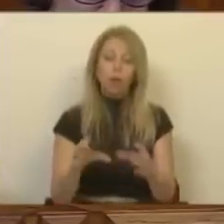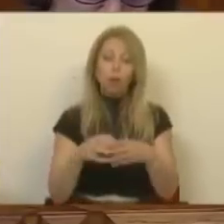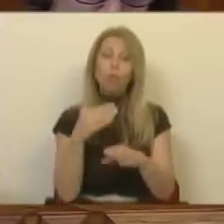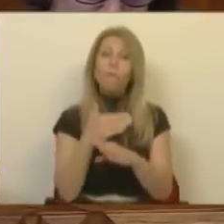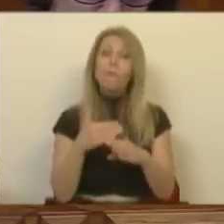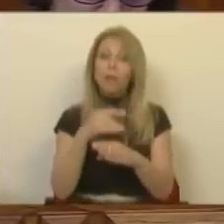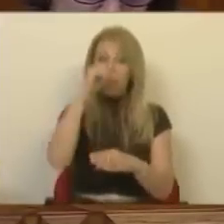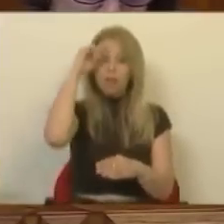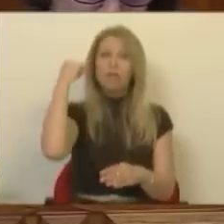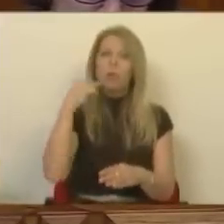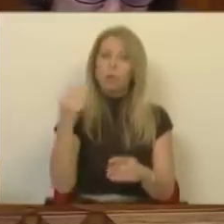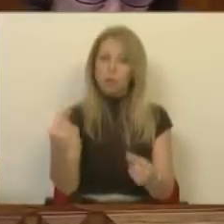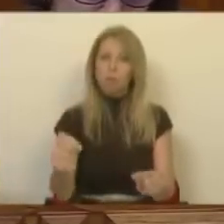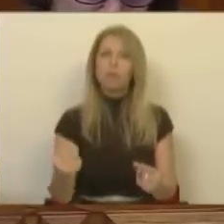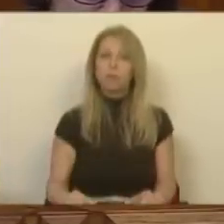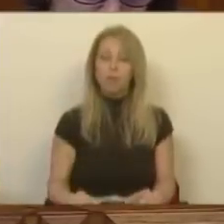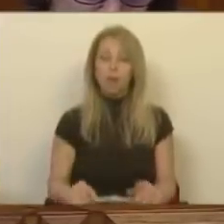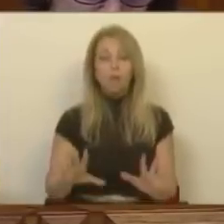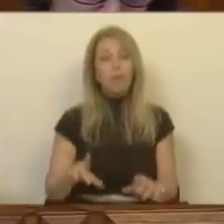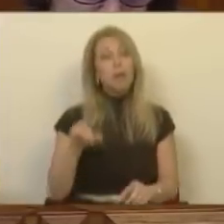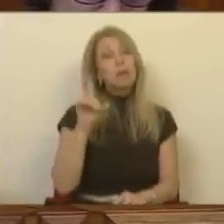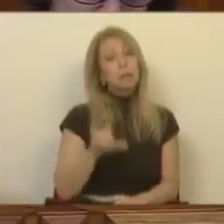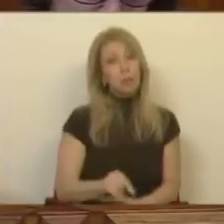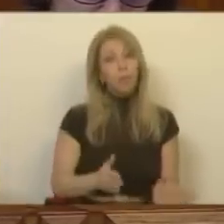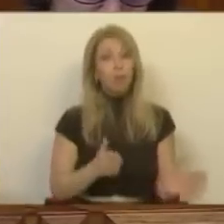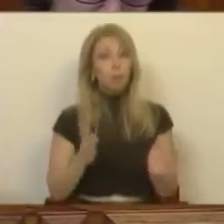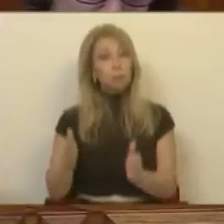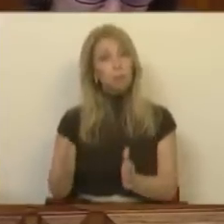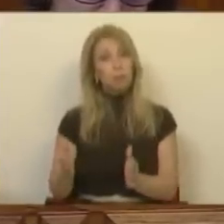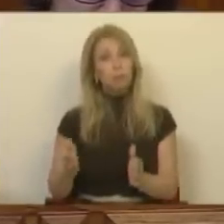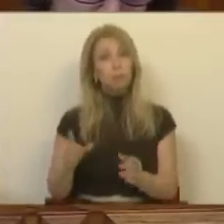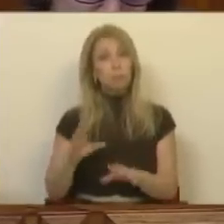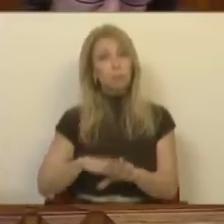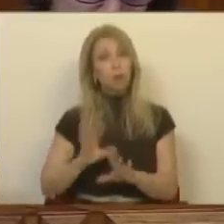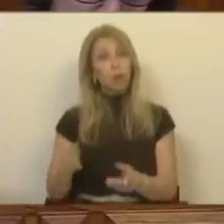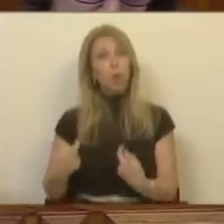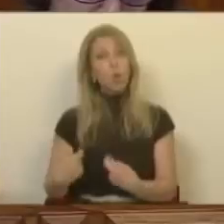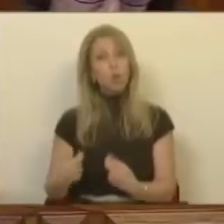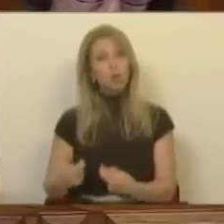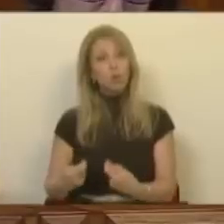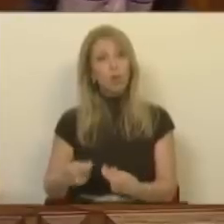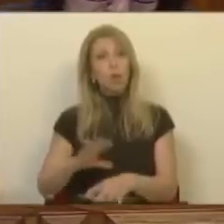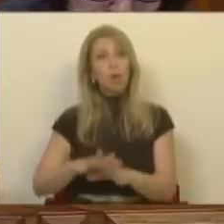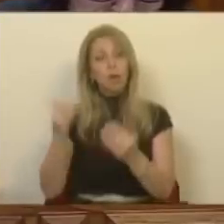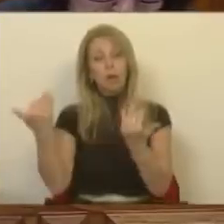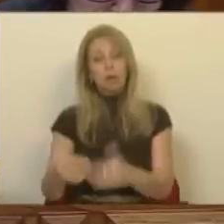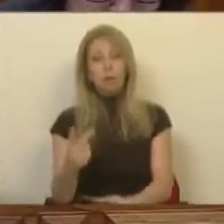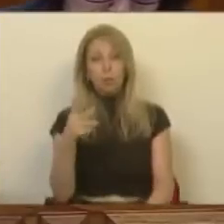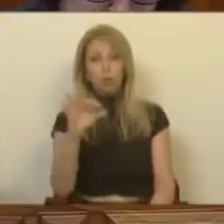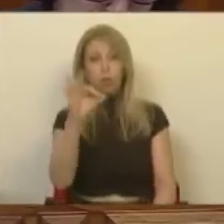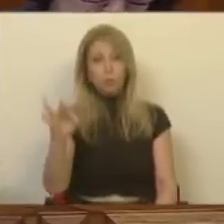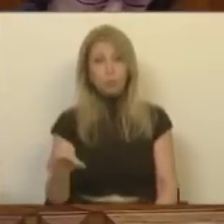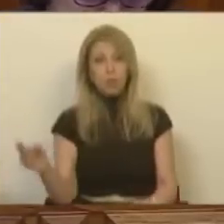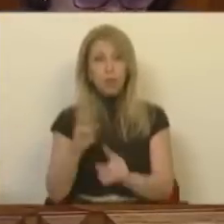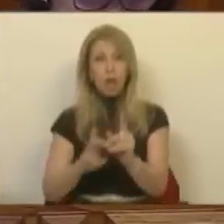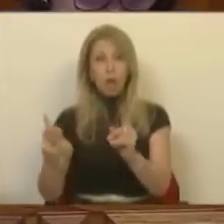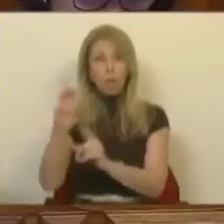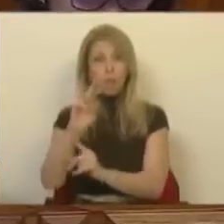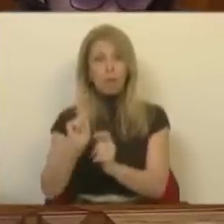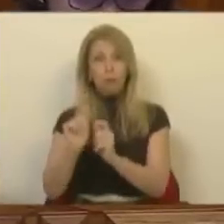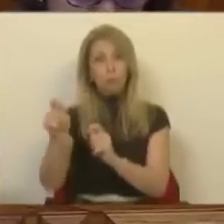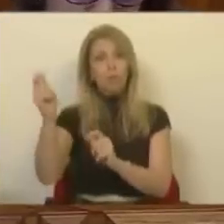enfrentar mas exigimos também do lado dos custos Foi por isso delimitarmos a 2% do aumento das rendas de casa